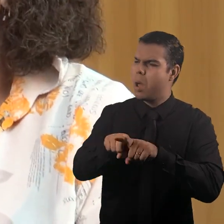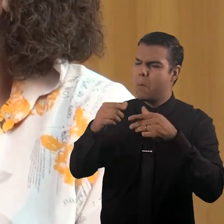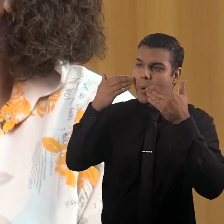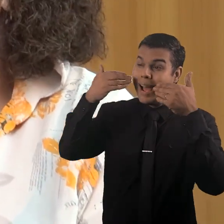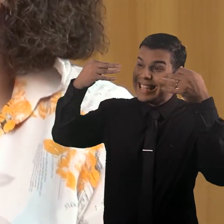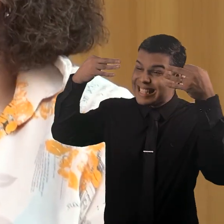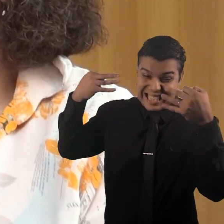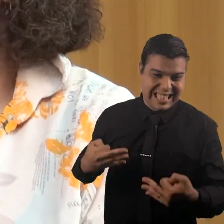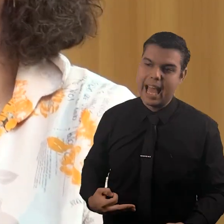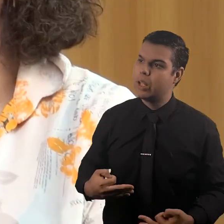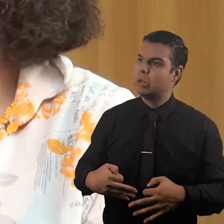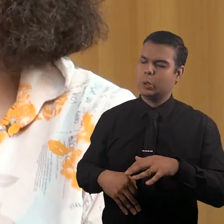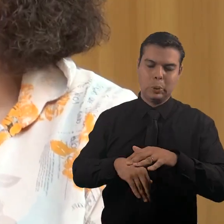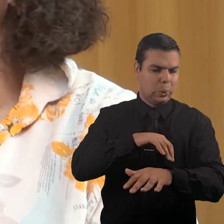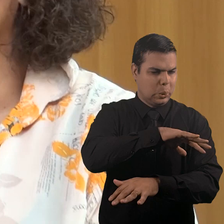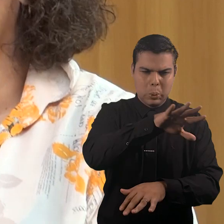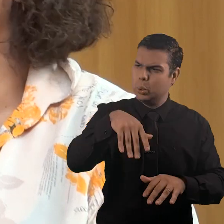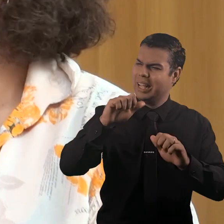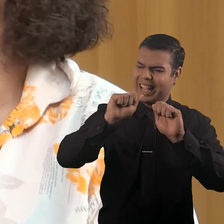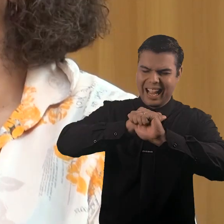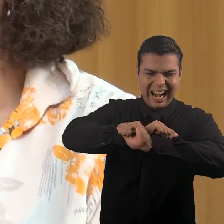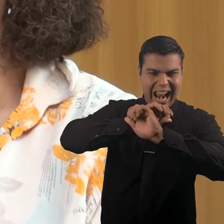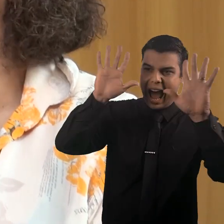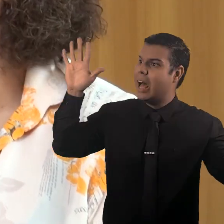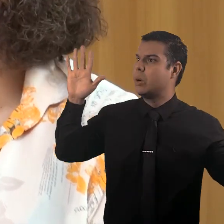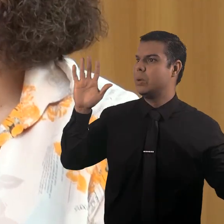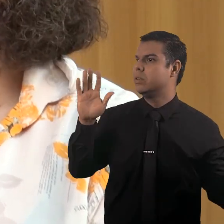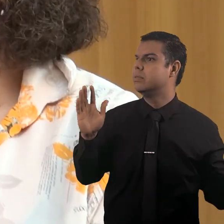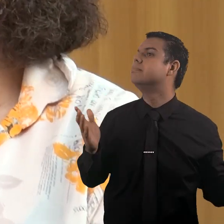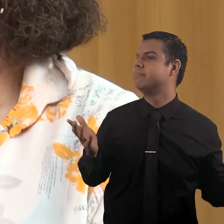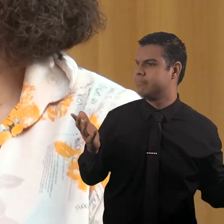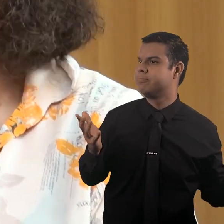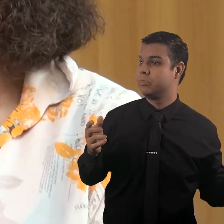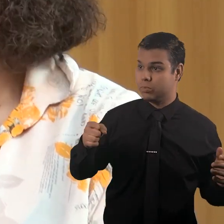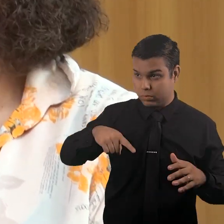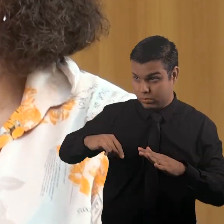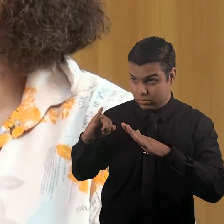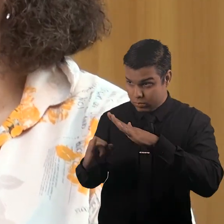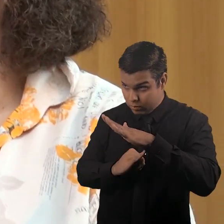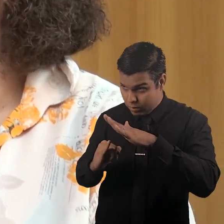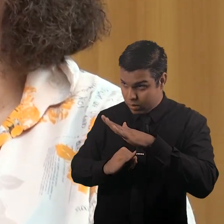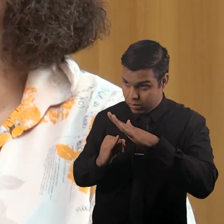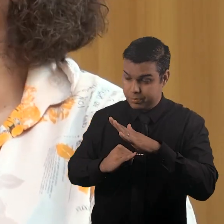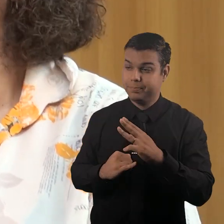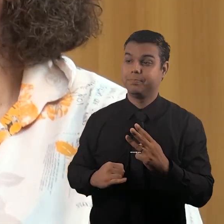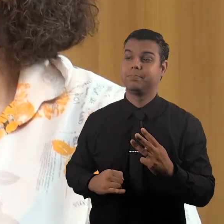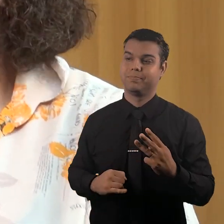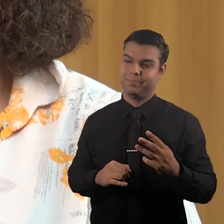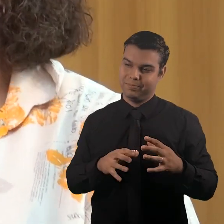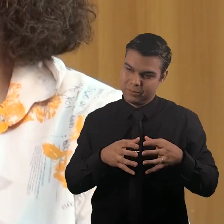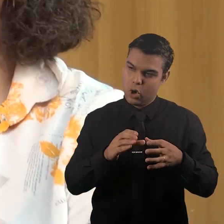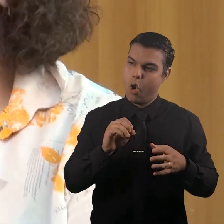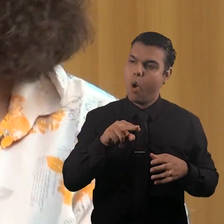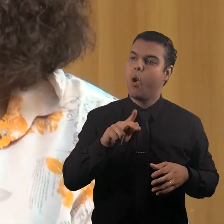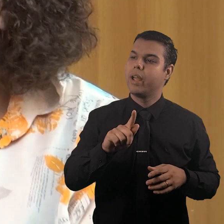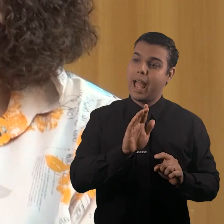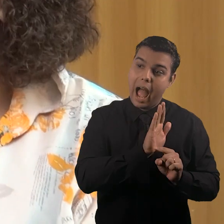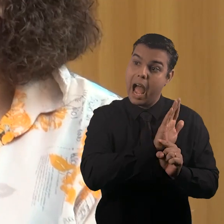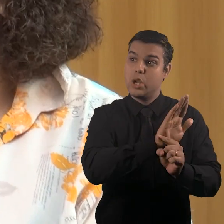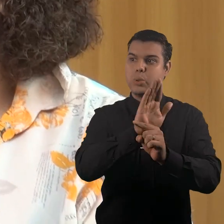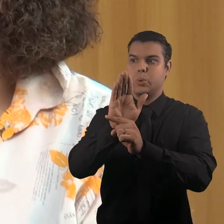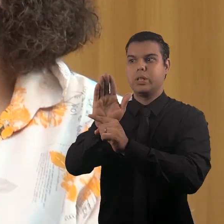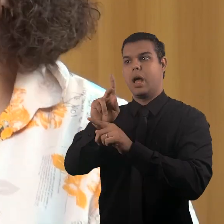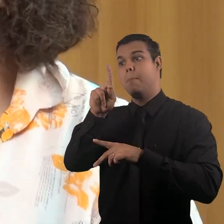profissional e transparência para que isso tudo fique mais claro para a sociedade, né? Porque como instituição do terceiro setor, nós servimos à